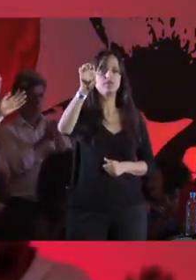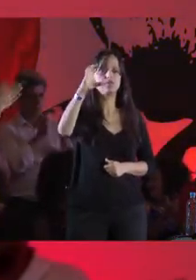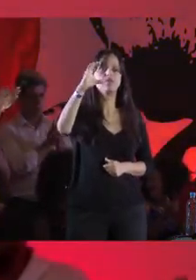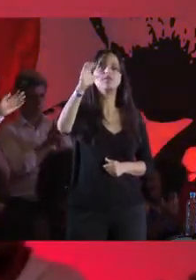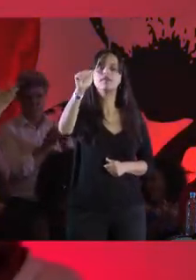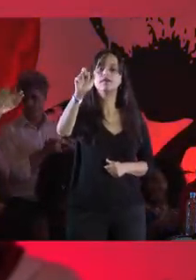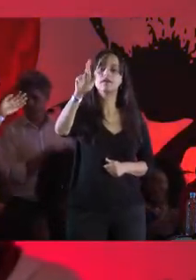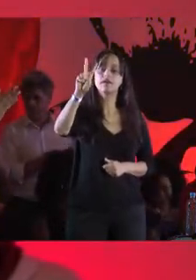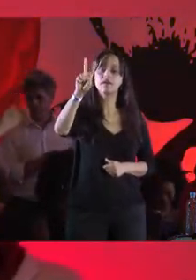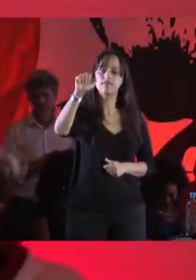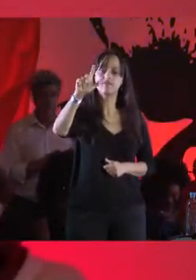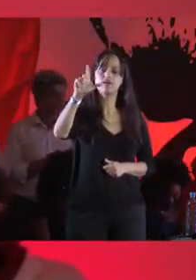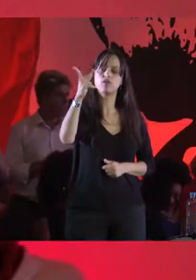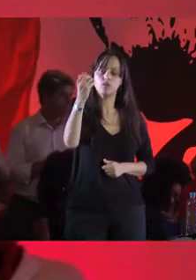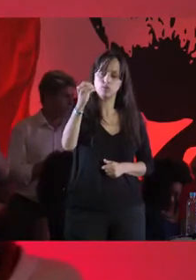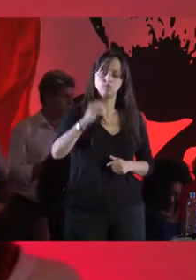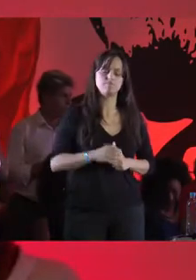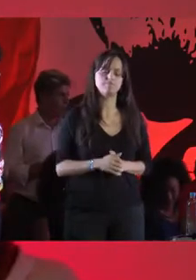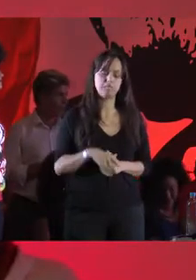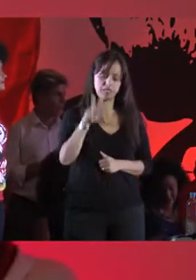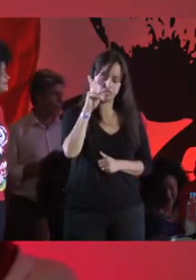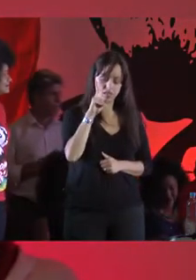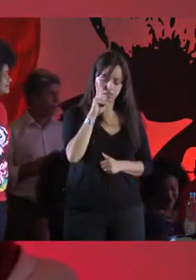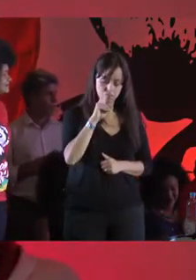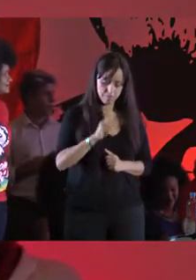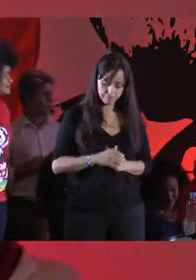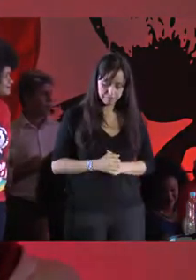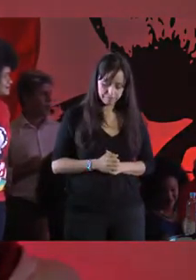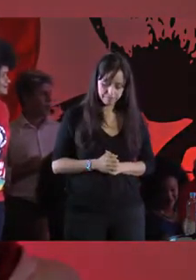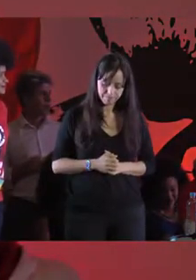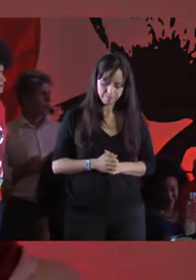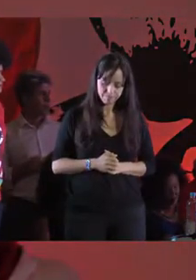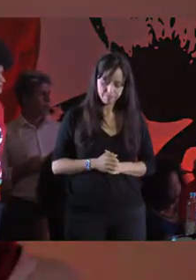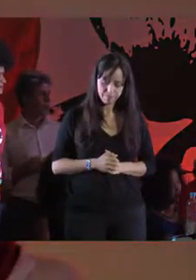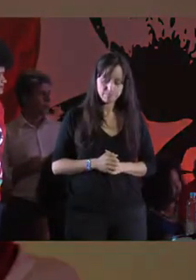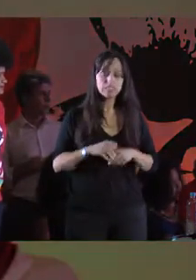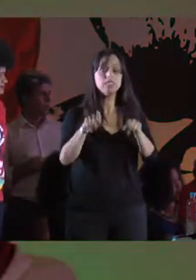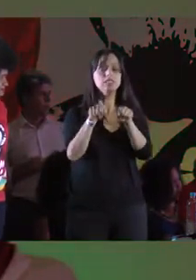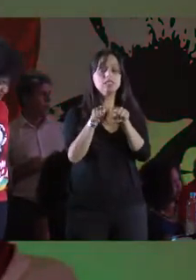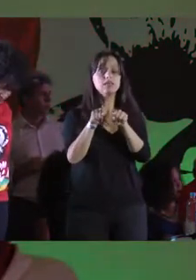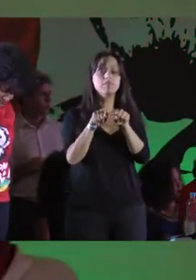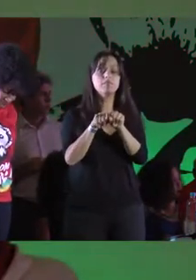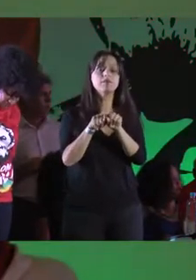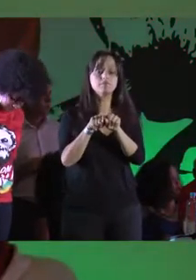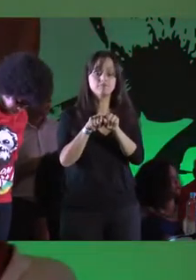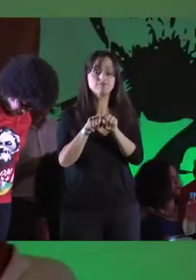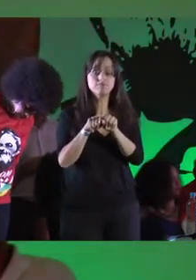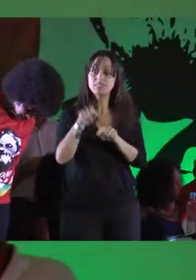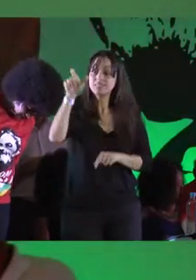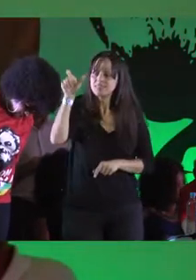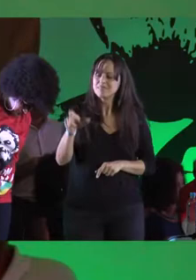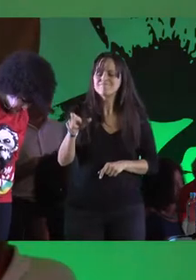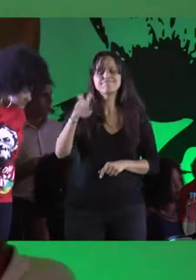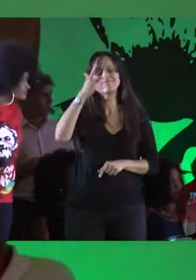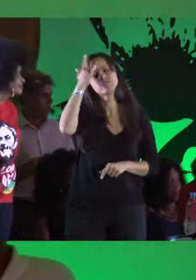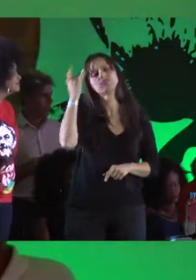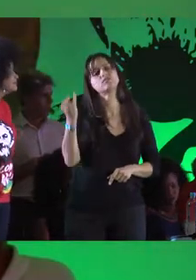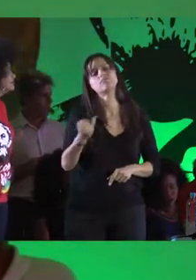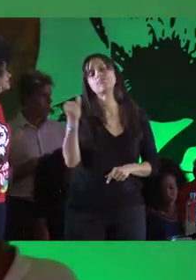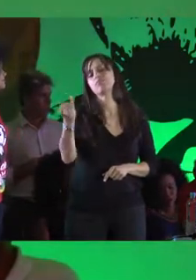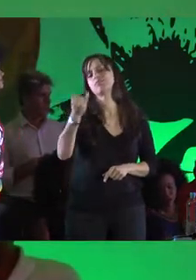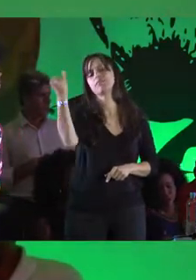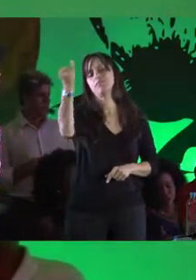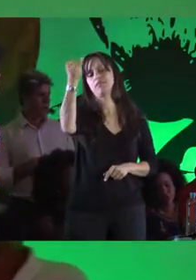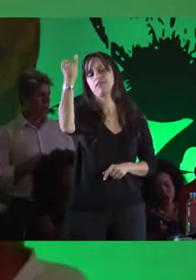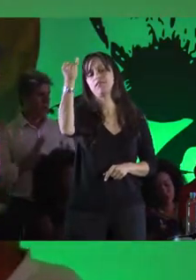do nosso querido companheiro que dá o nome da nossa fundação, o querido Perseu